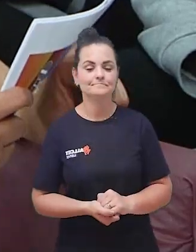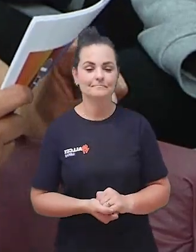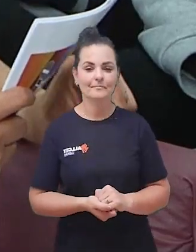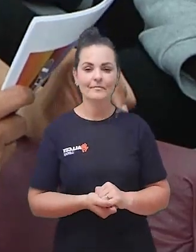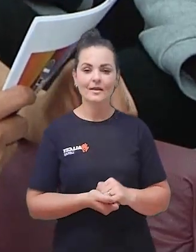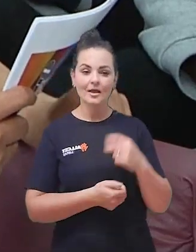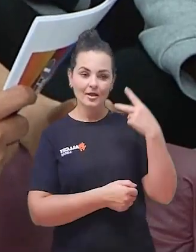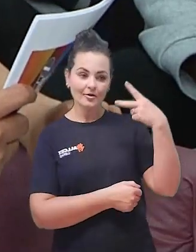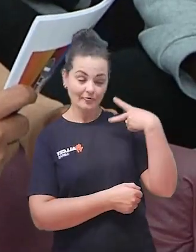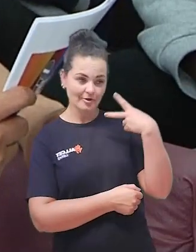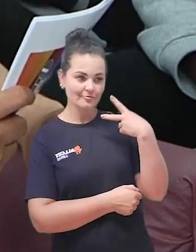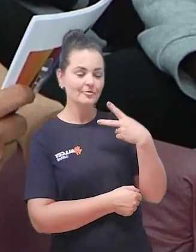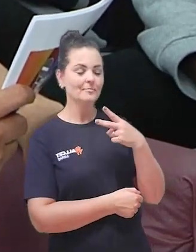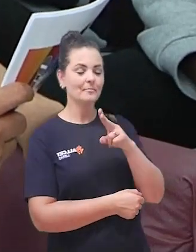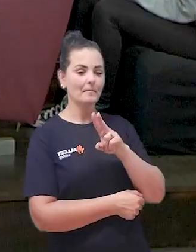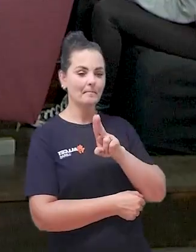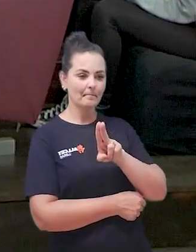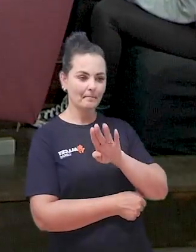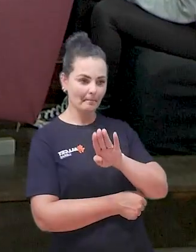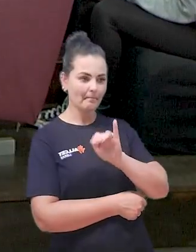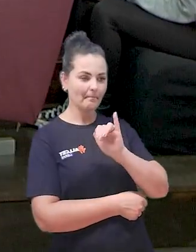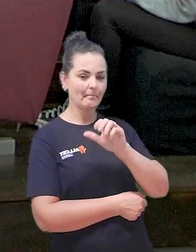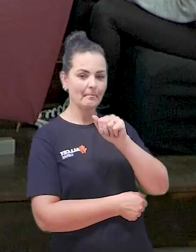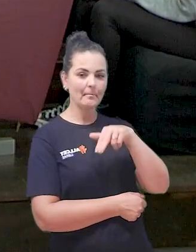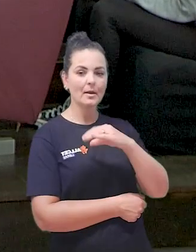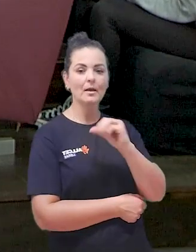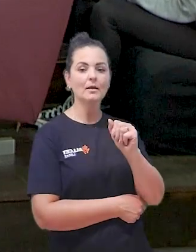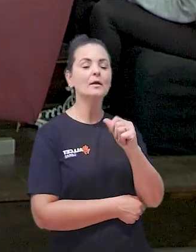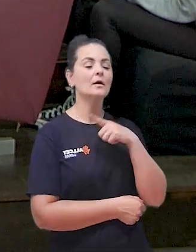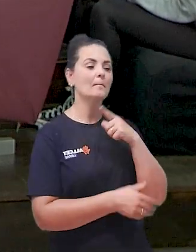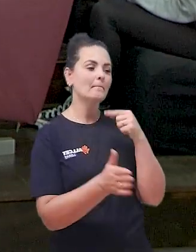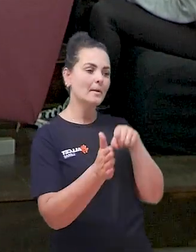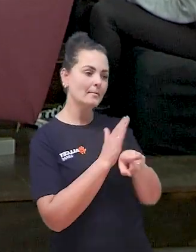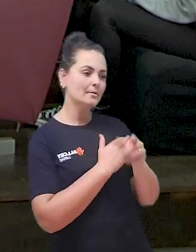Vereador, a Laura Bianca tem uma pergunta para você.